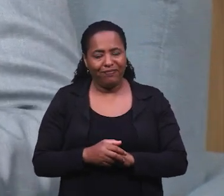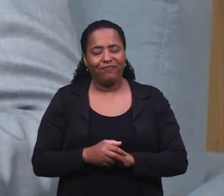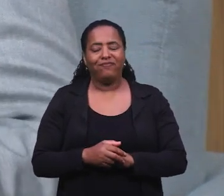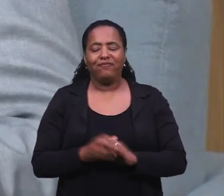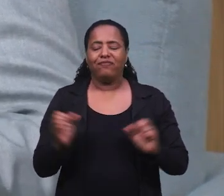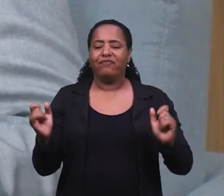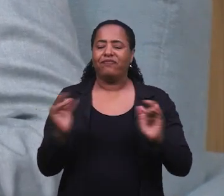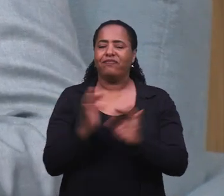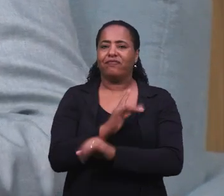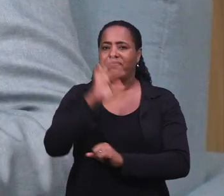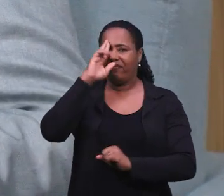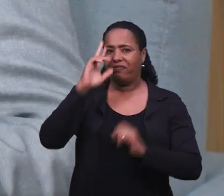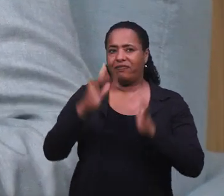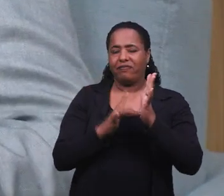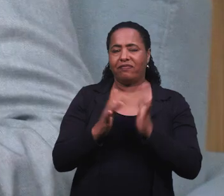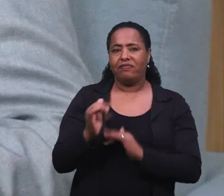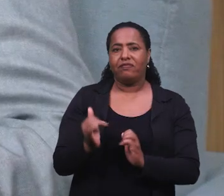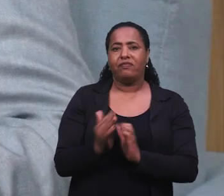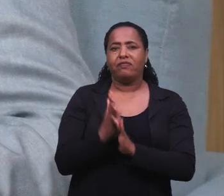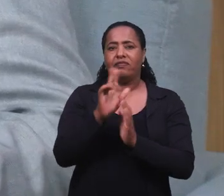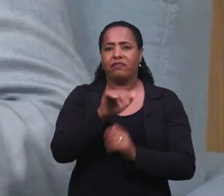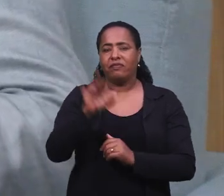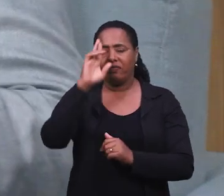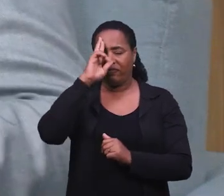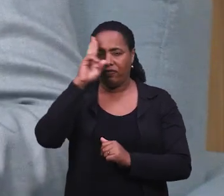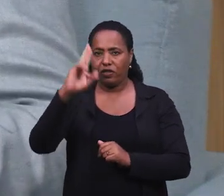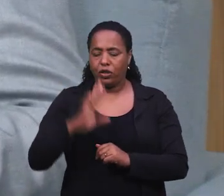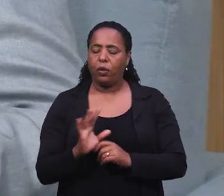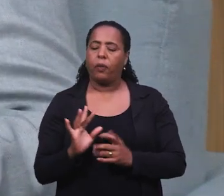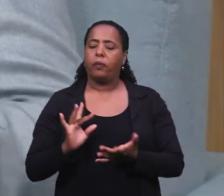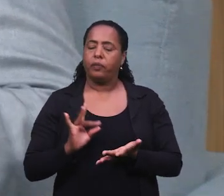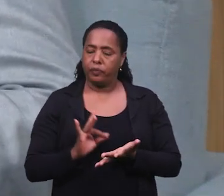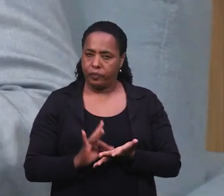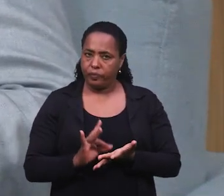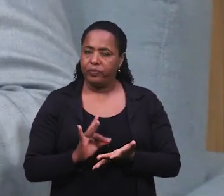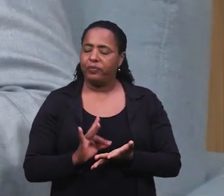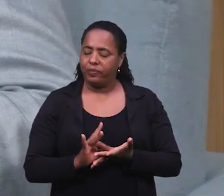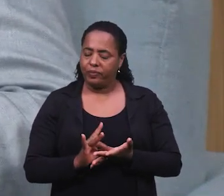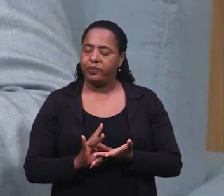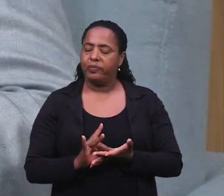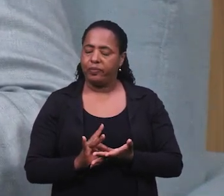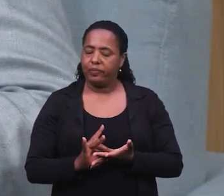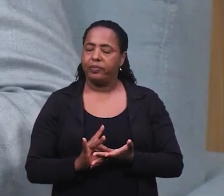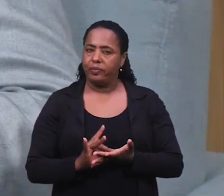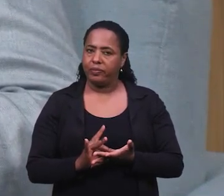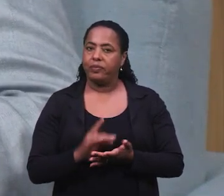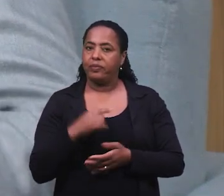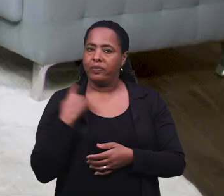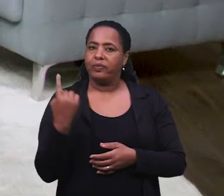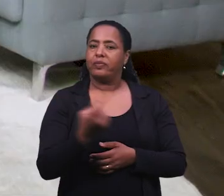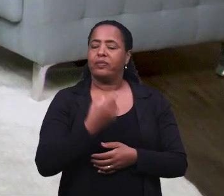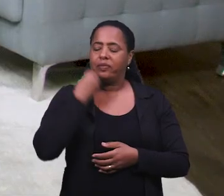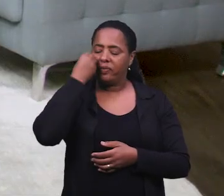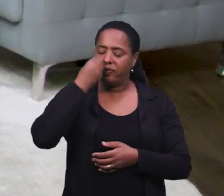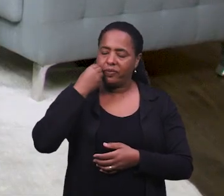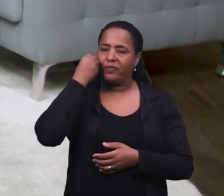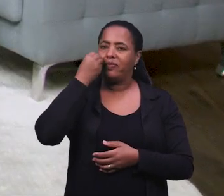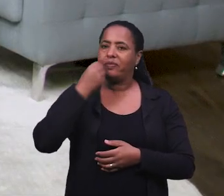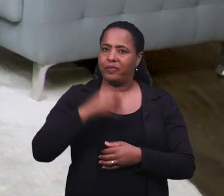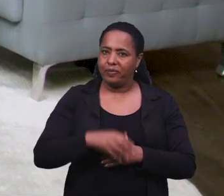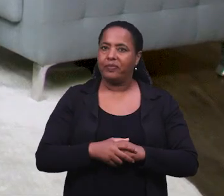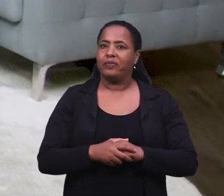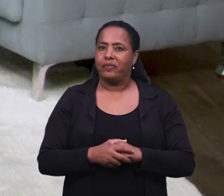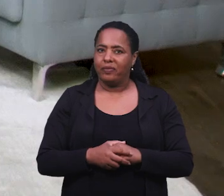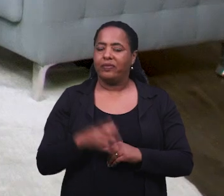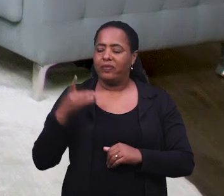todos os instantes da nossa vida. E falando ainda de acolhimento, eu quero voltar aqui ao pastor Eduardo, para que